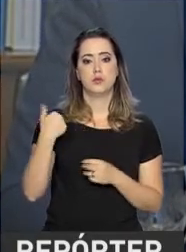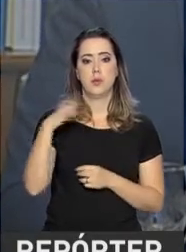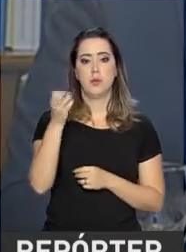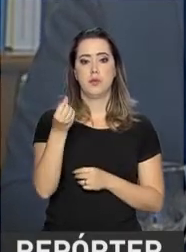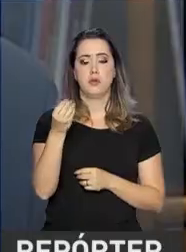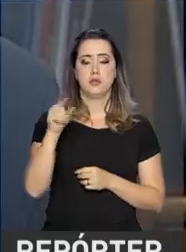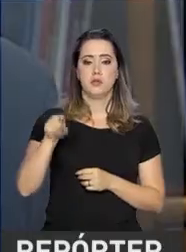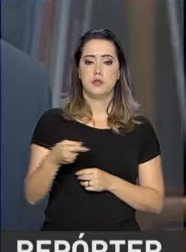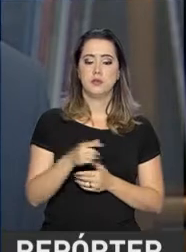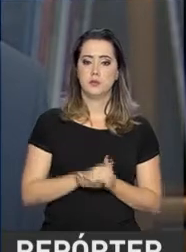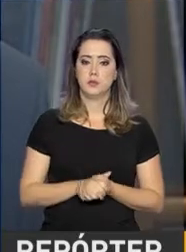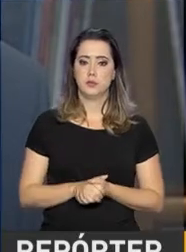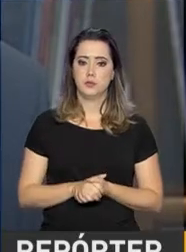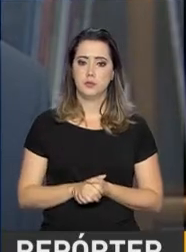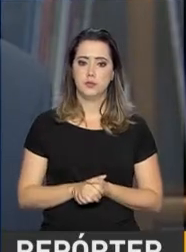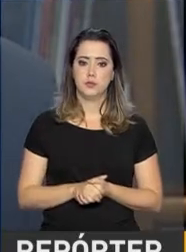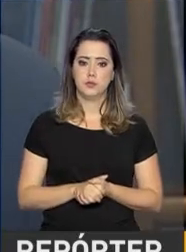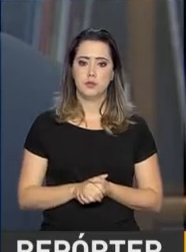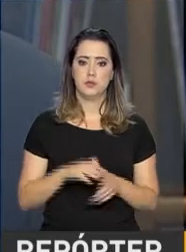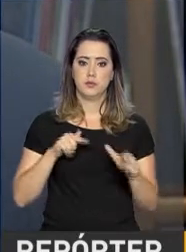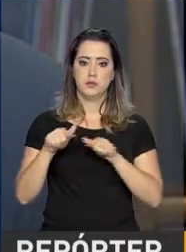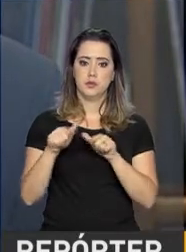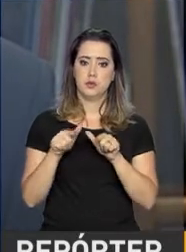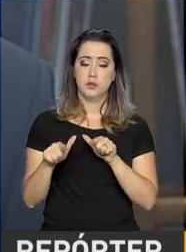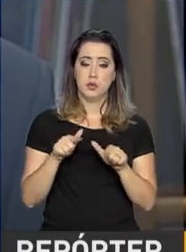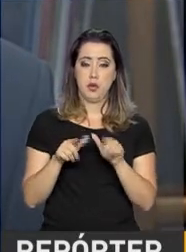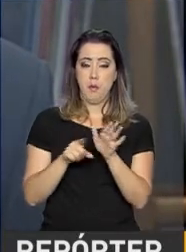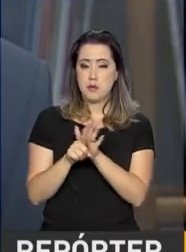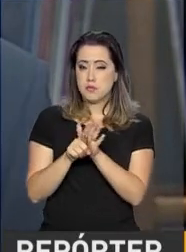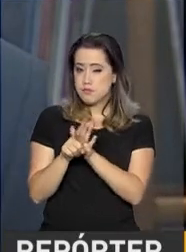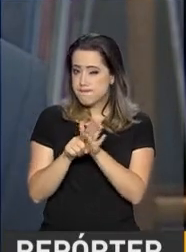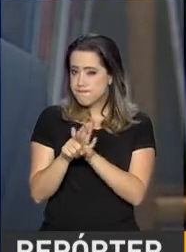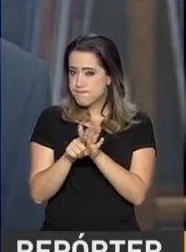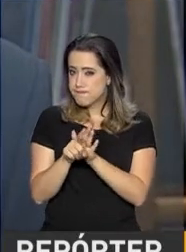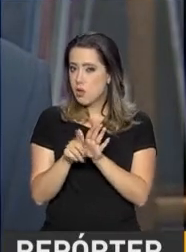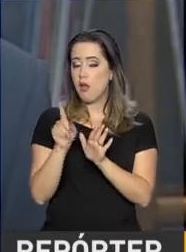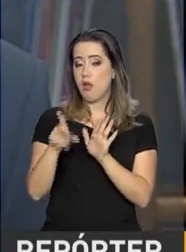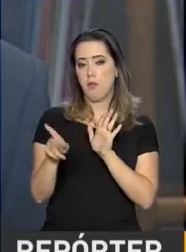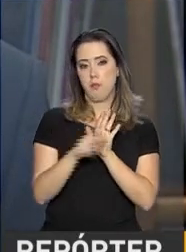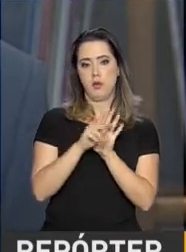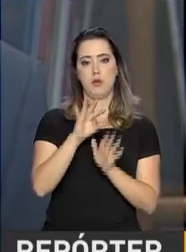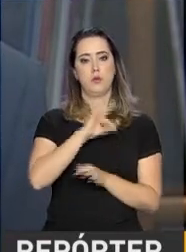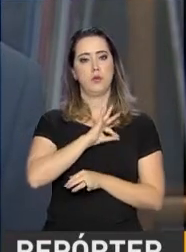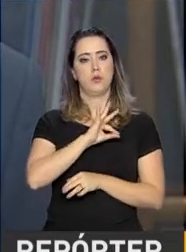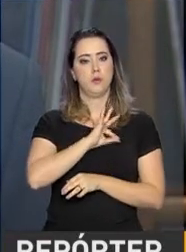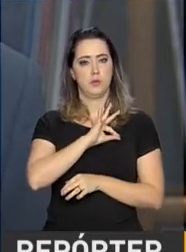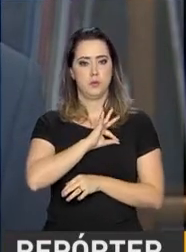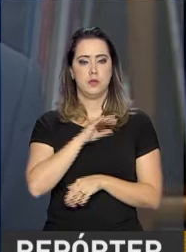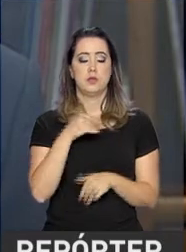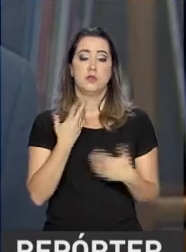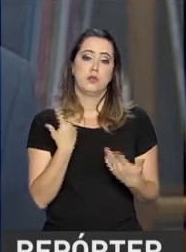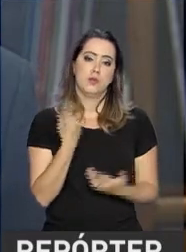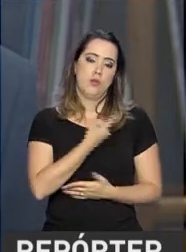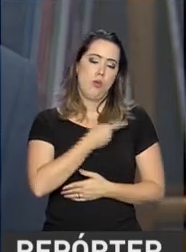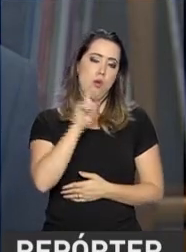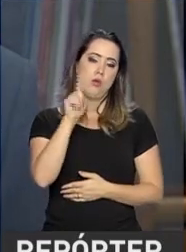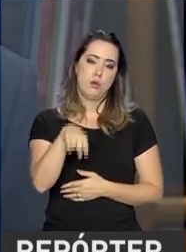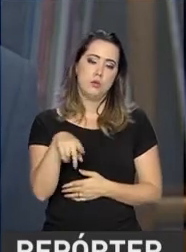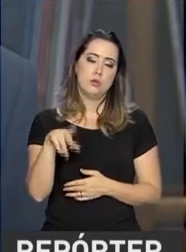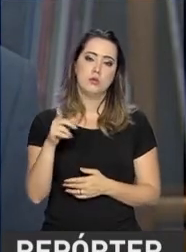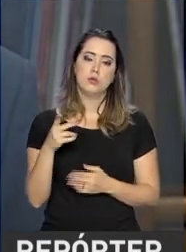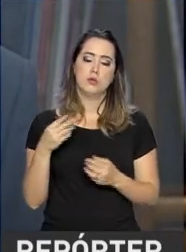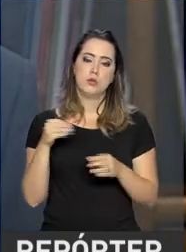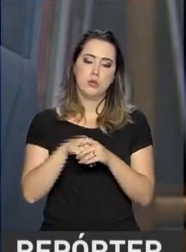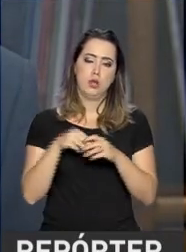requerimentos o trabalho investigativo ele é da polícia federal o nosso é eo que nós estamos procurando fazer o